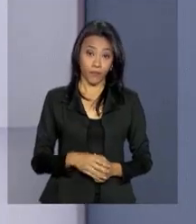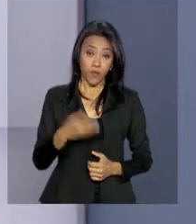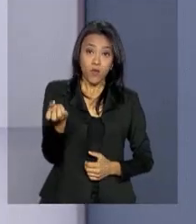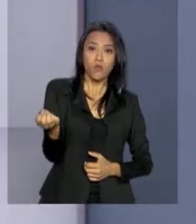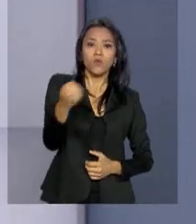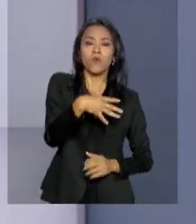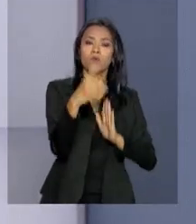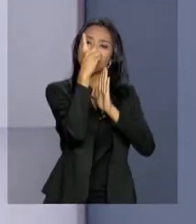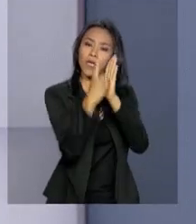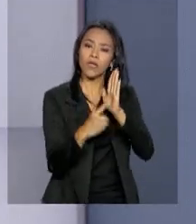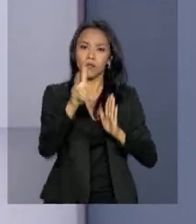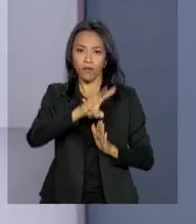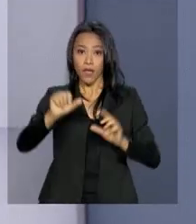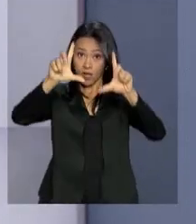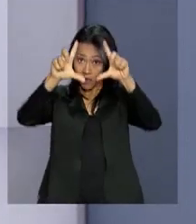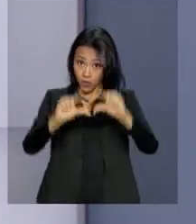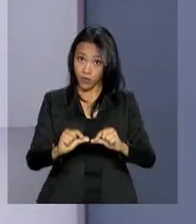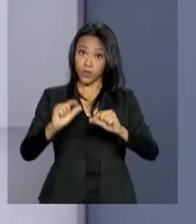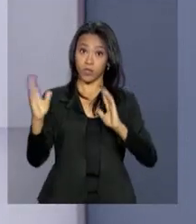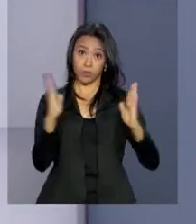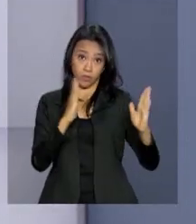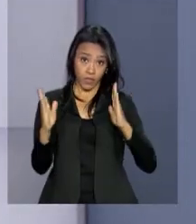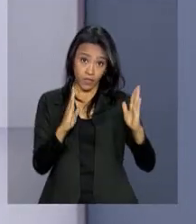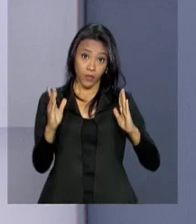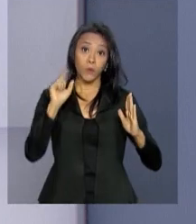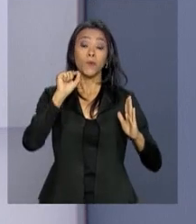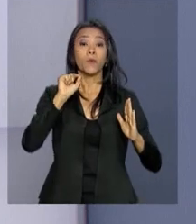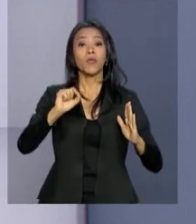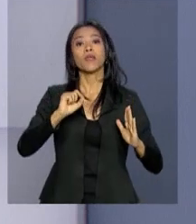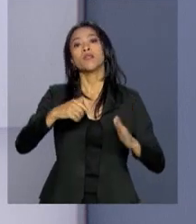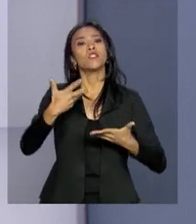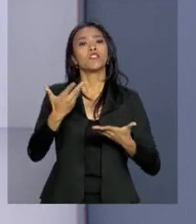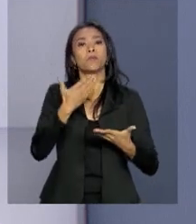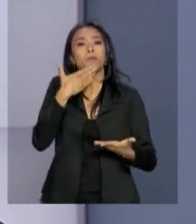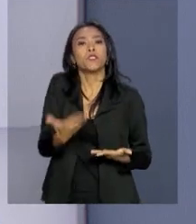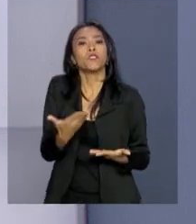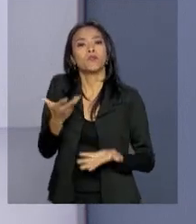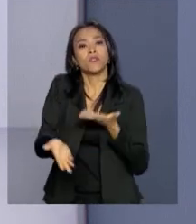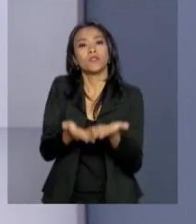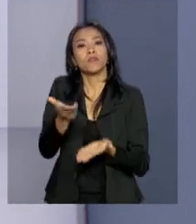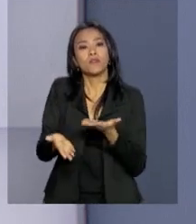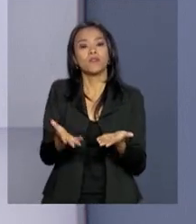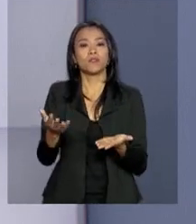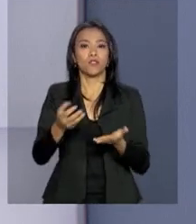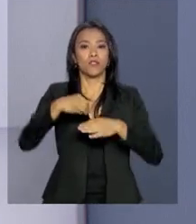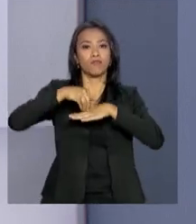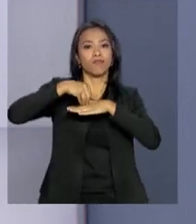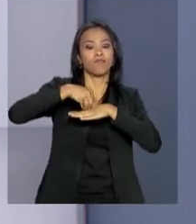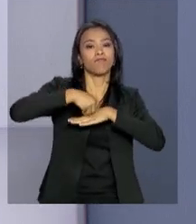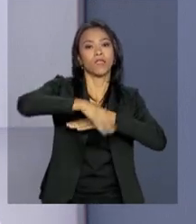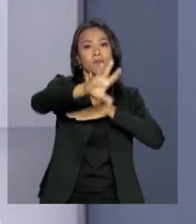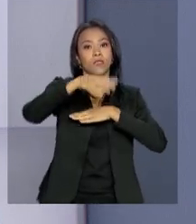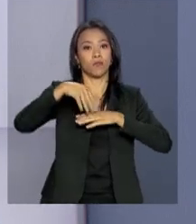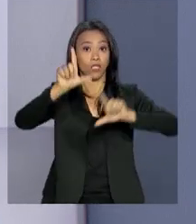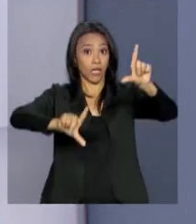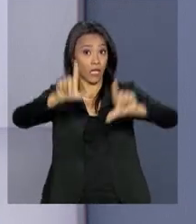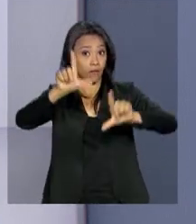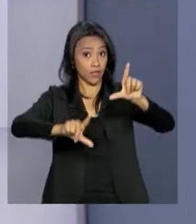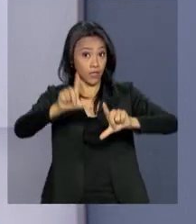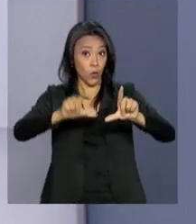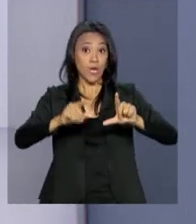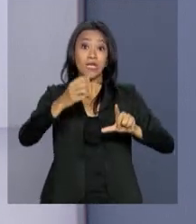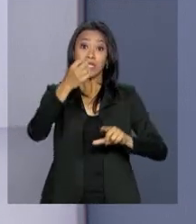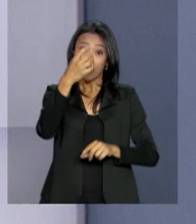o novo decreto vai reduzir o prazo para análise de concessão de serviços de retransmissão de televisão esse prazo cai de